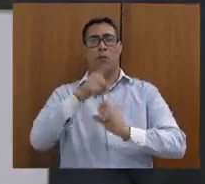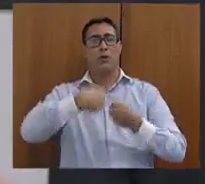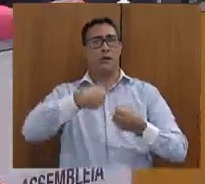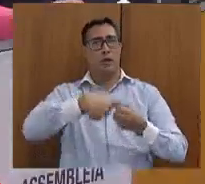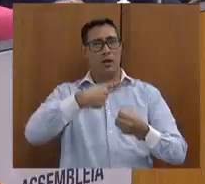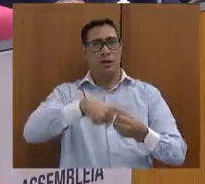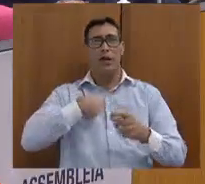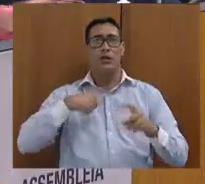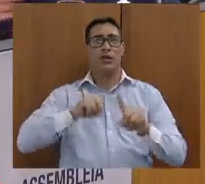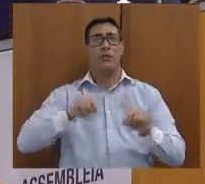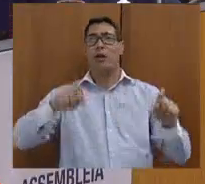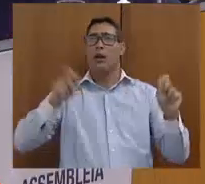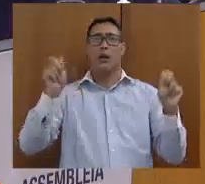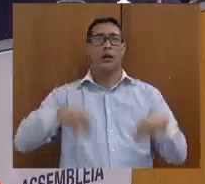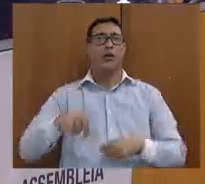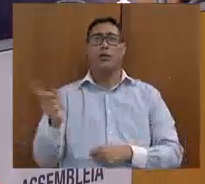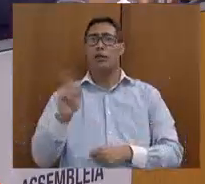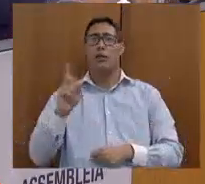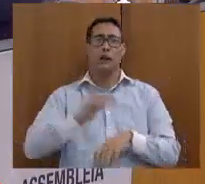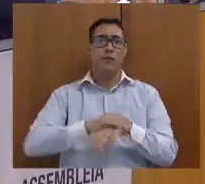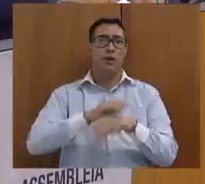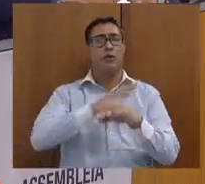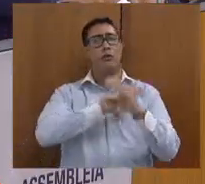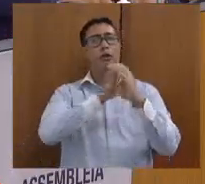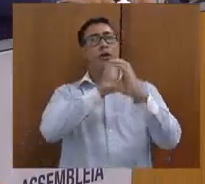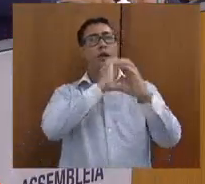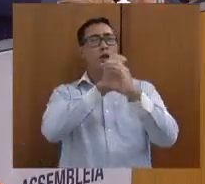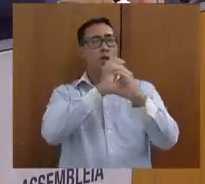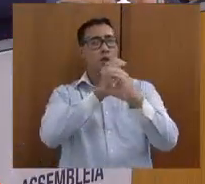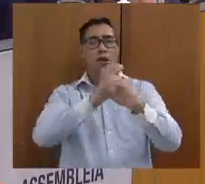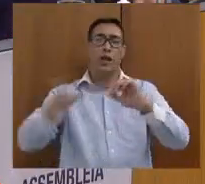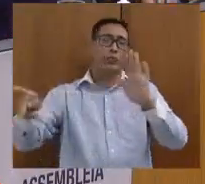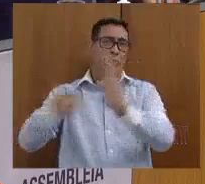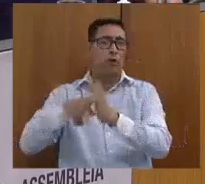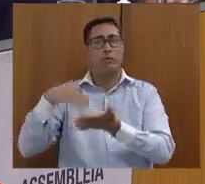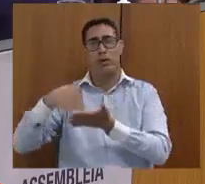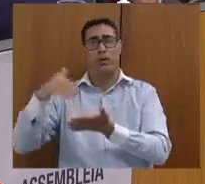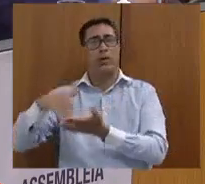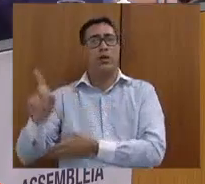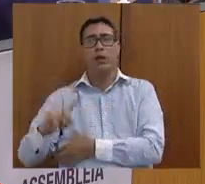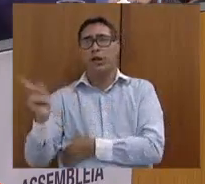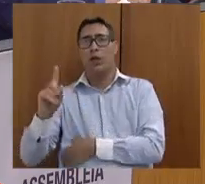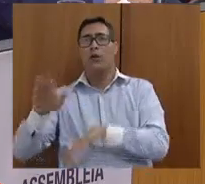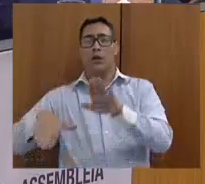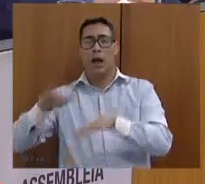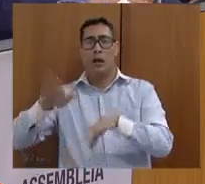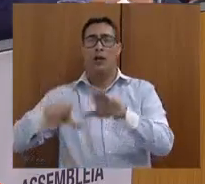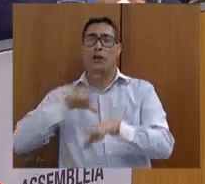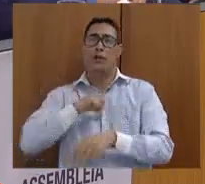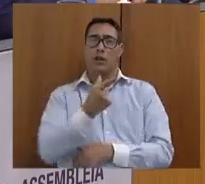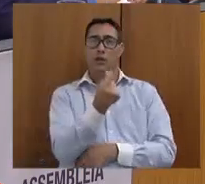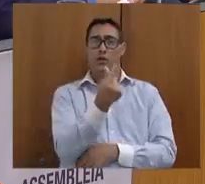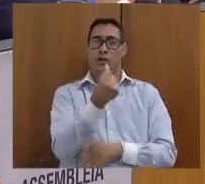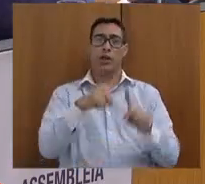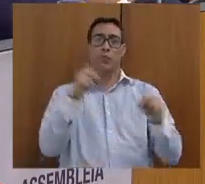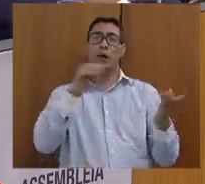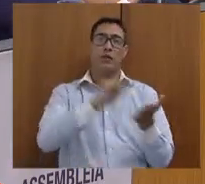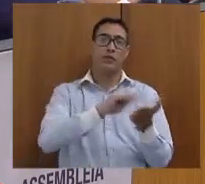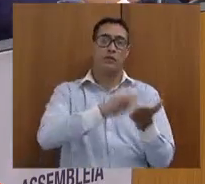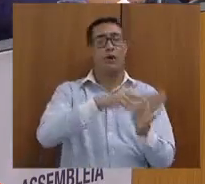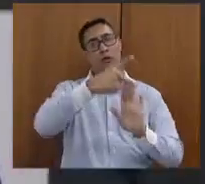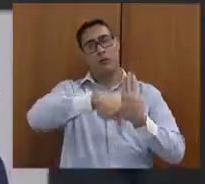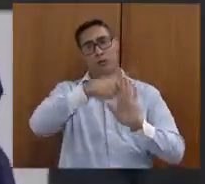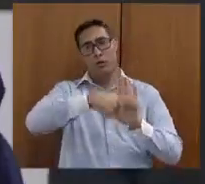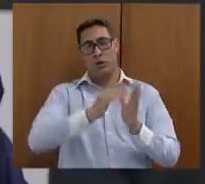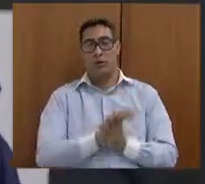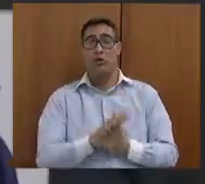mas tem não dá para ficar só com engenheiros da Superintendência que muitas vezes tem um recurso e não tem o projeto adequado e para